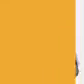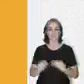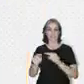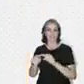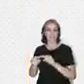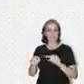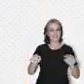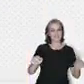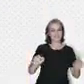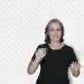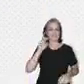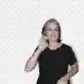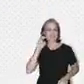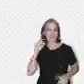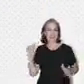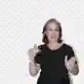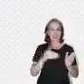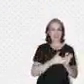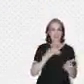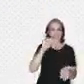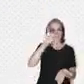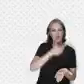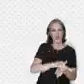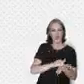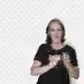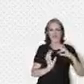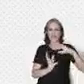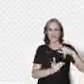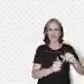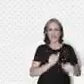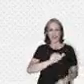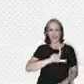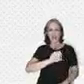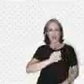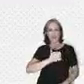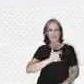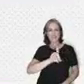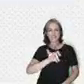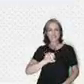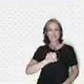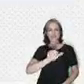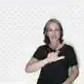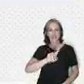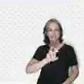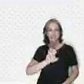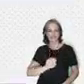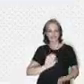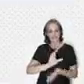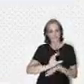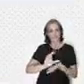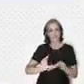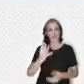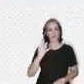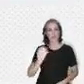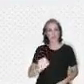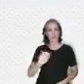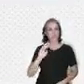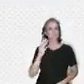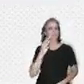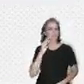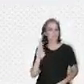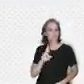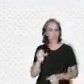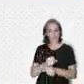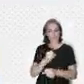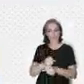Para encurtar o trajeto entre Natal e o Aeroporto Internacional, governadora Luísio Alves, vamos investir 40 milhões de